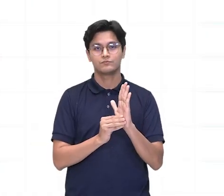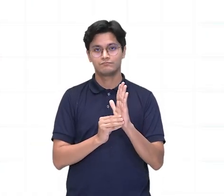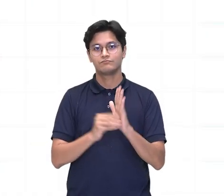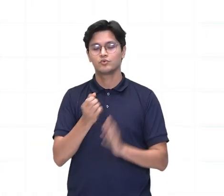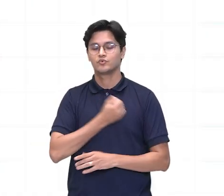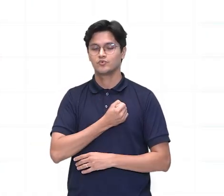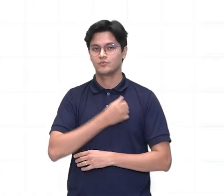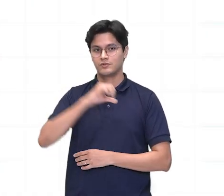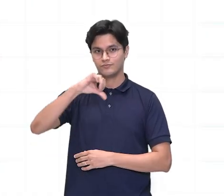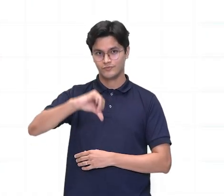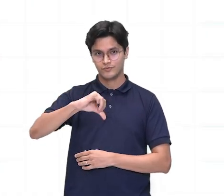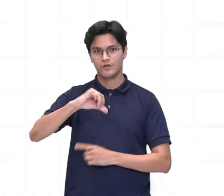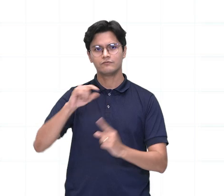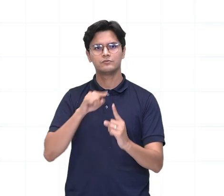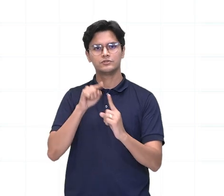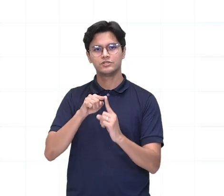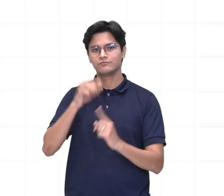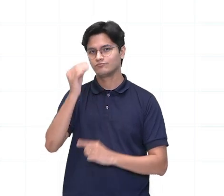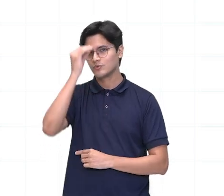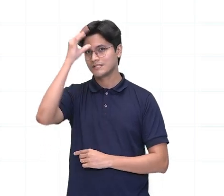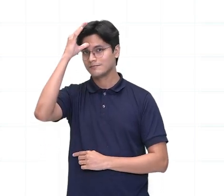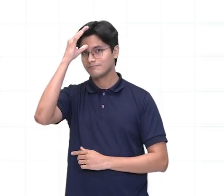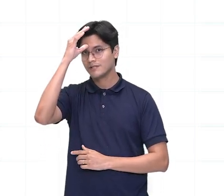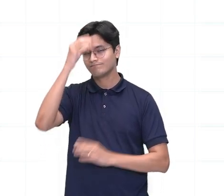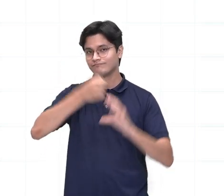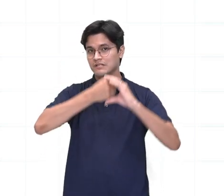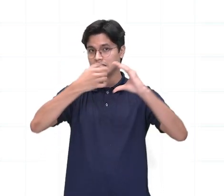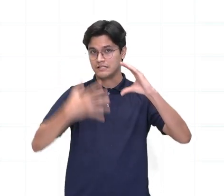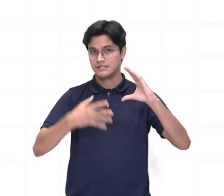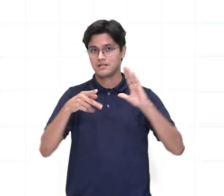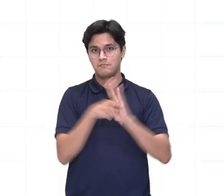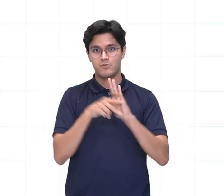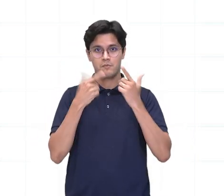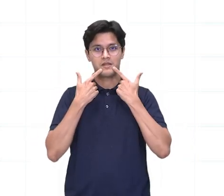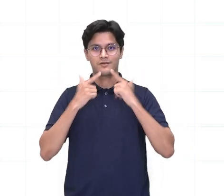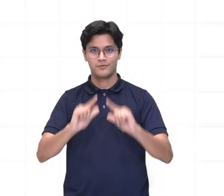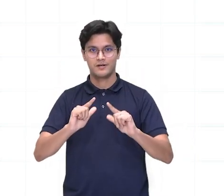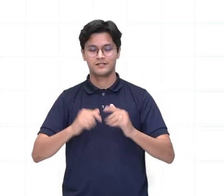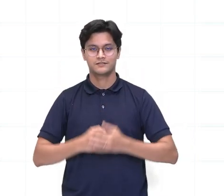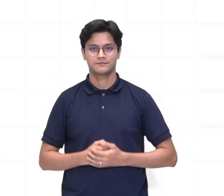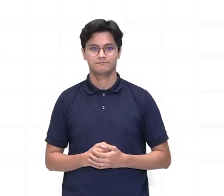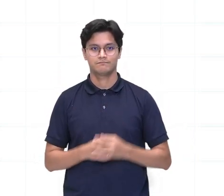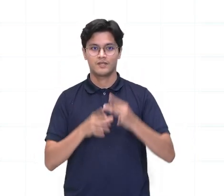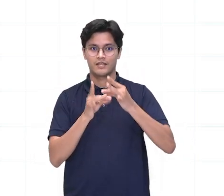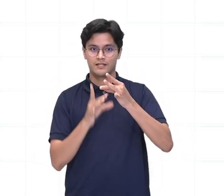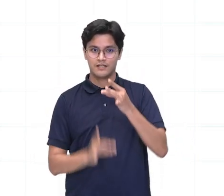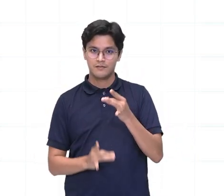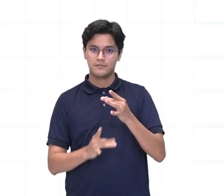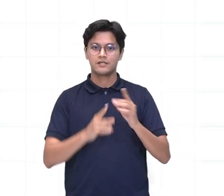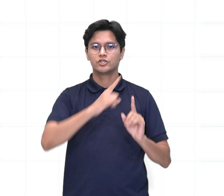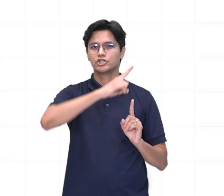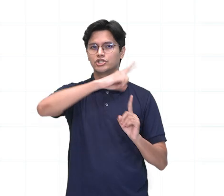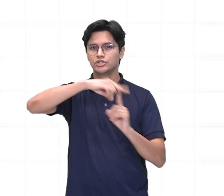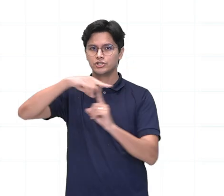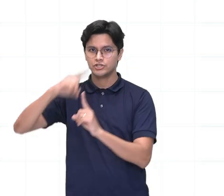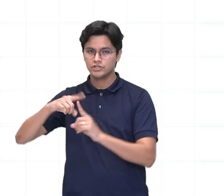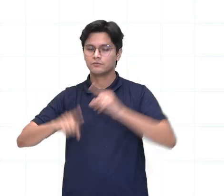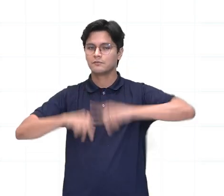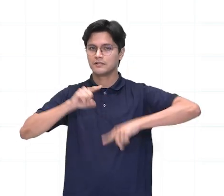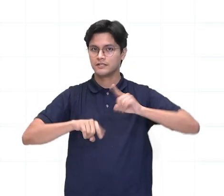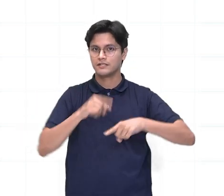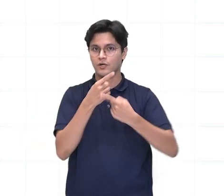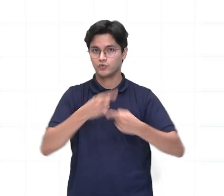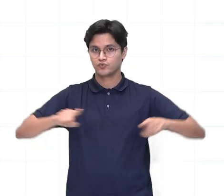9 e o objeto de conhecimento é elementos da linguagem, detalhamento, classificação dos instrumentos